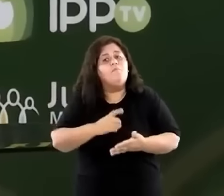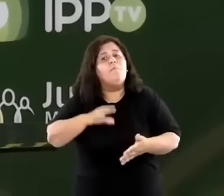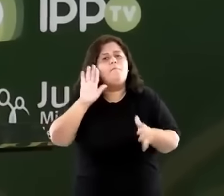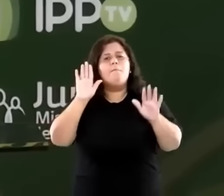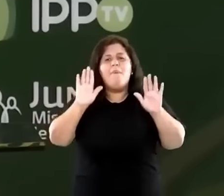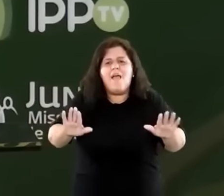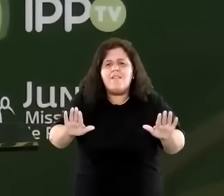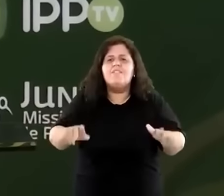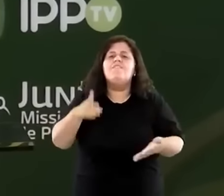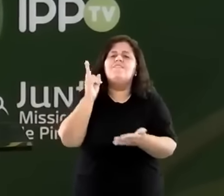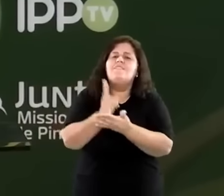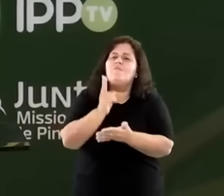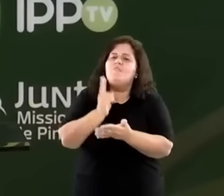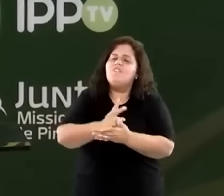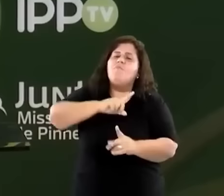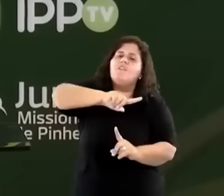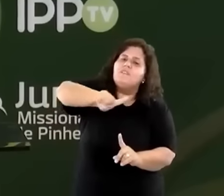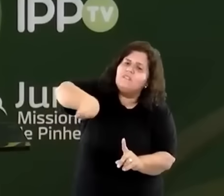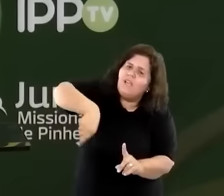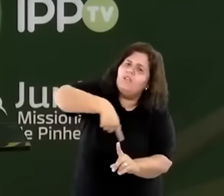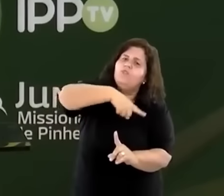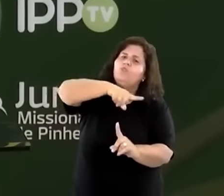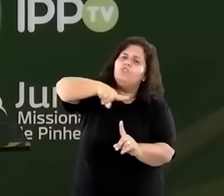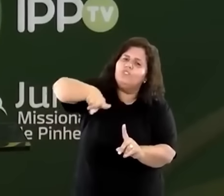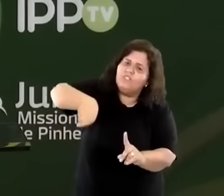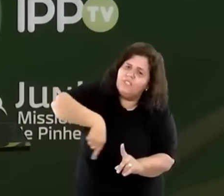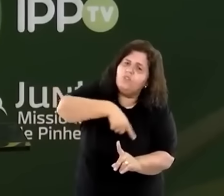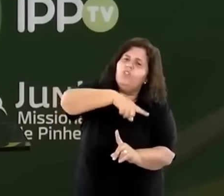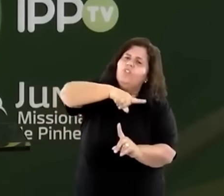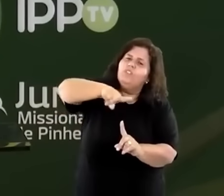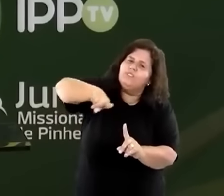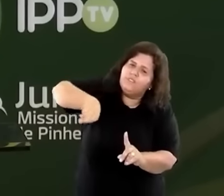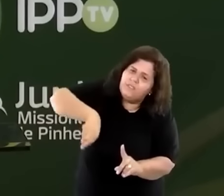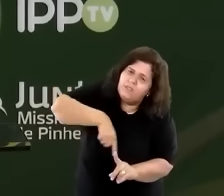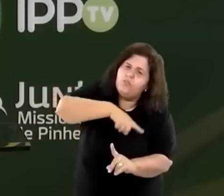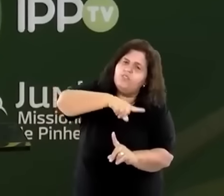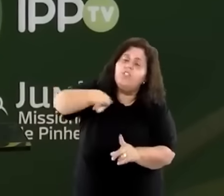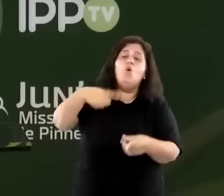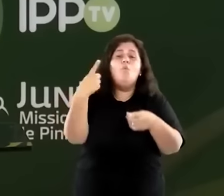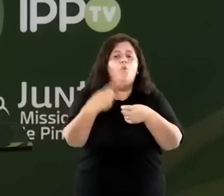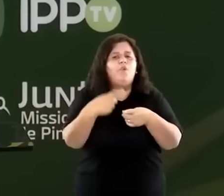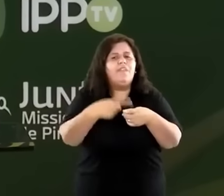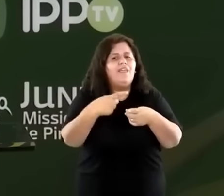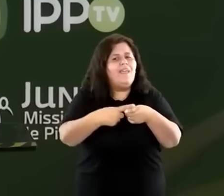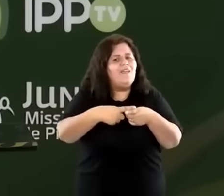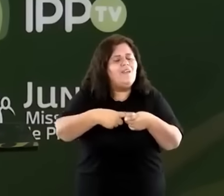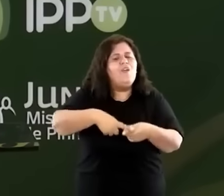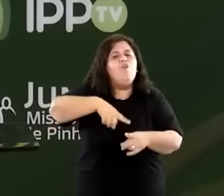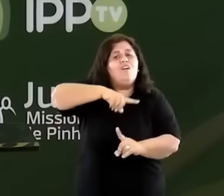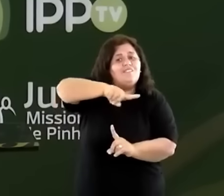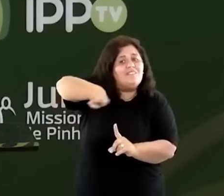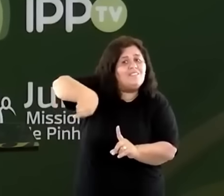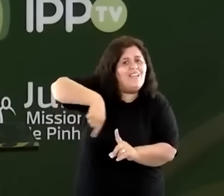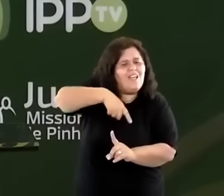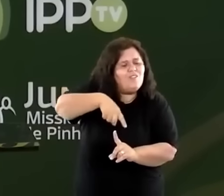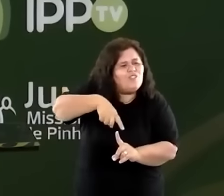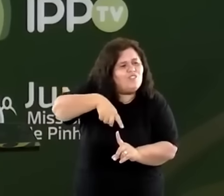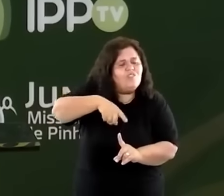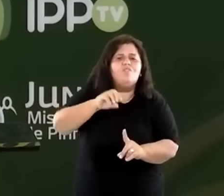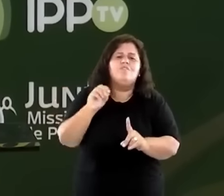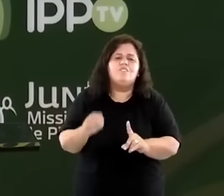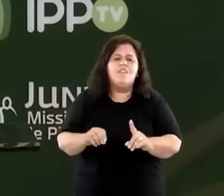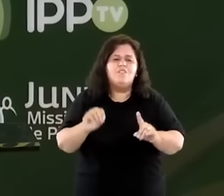vai encontrar santo santo santo porque a santidade de Deus é o principal atributo que horna todos os